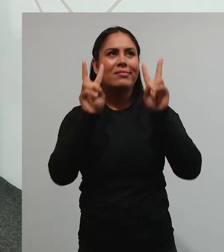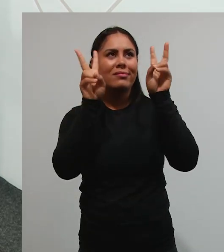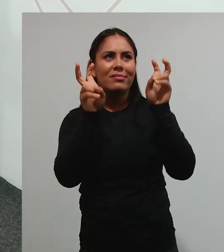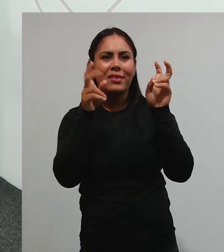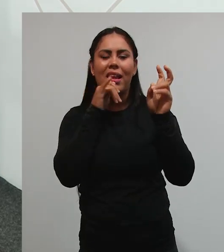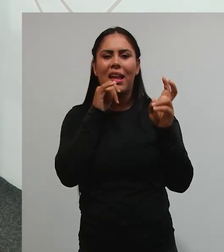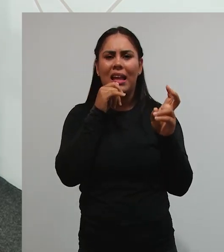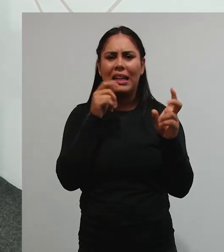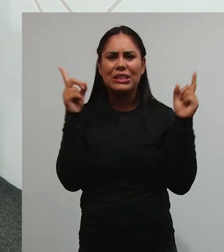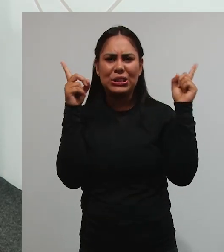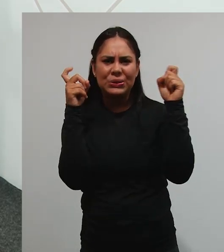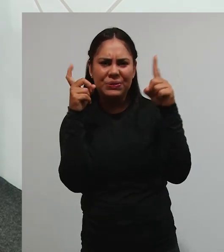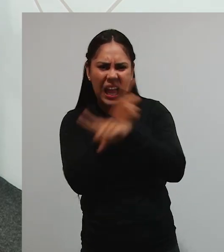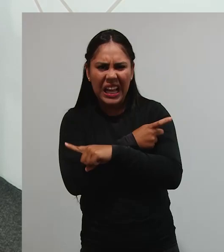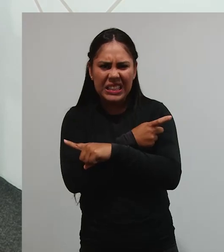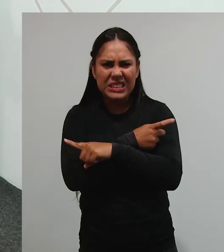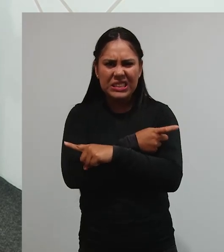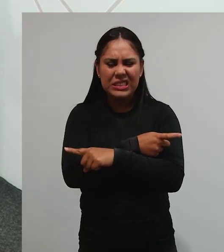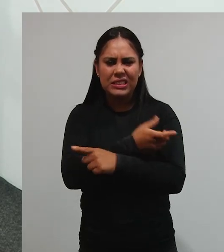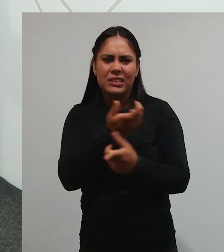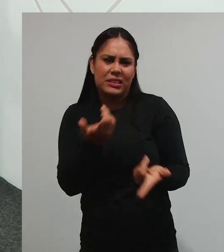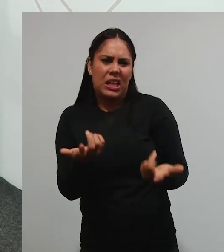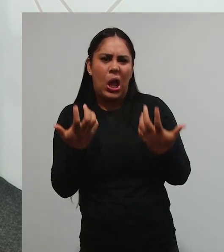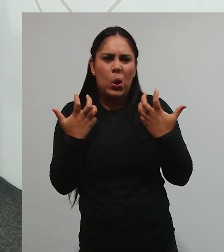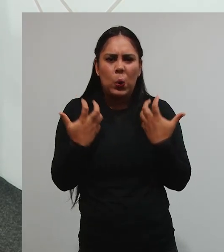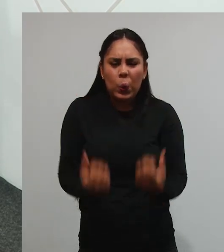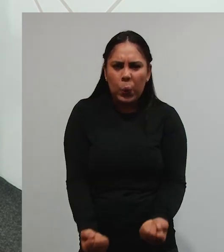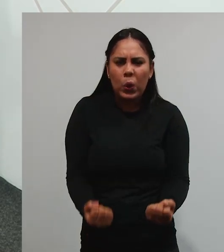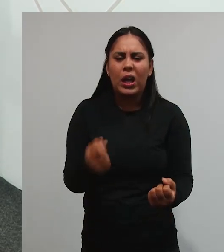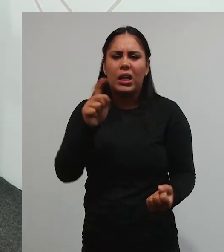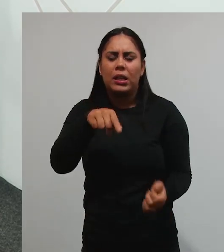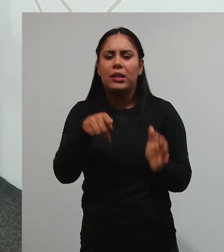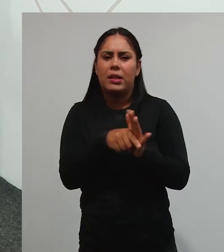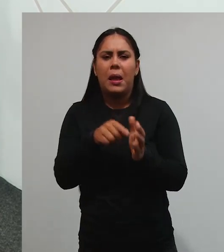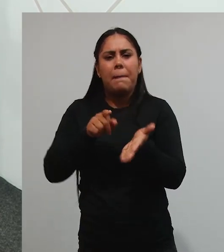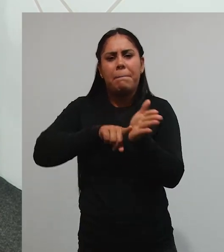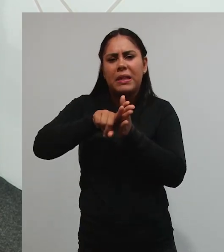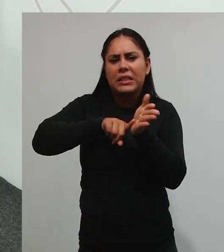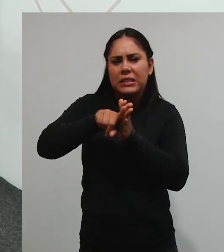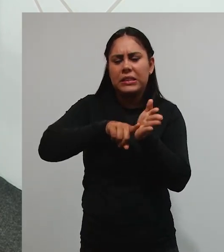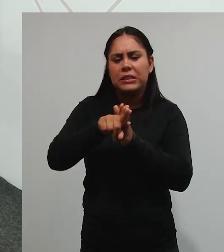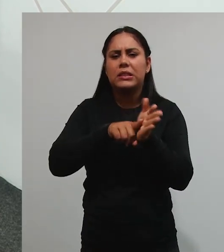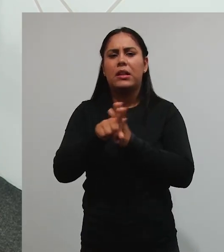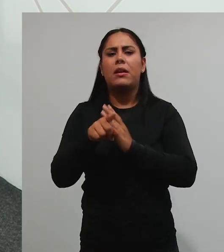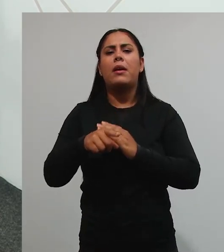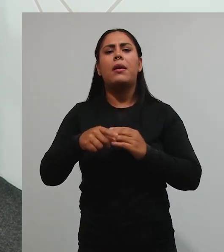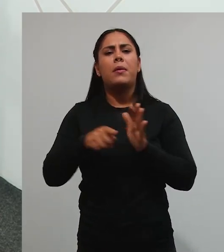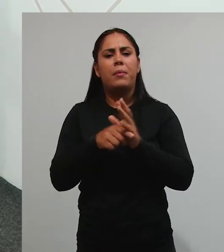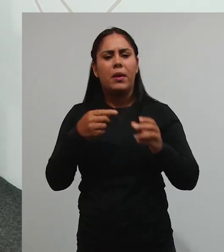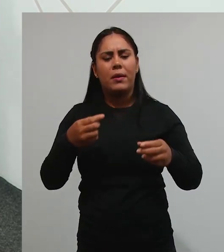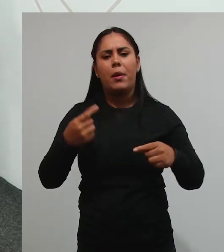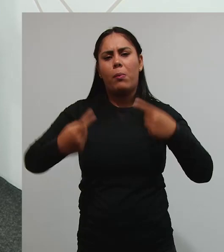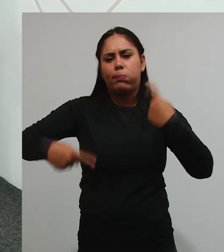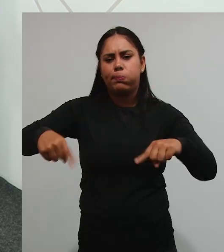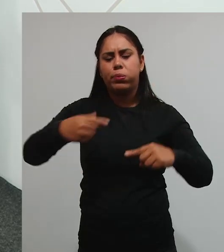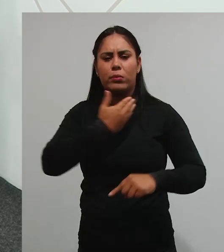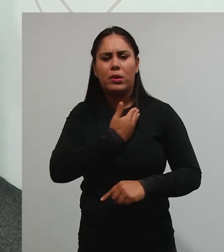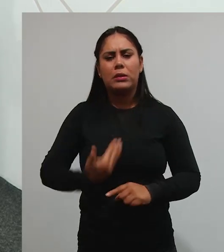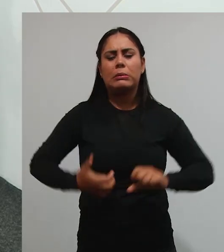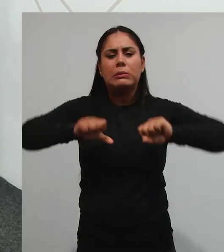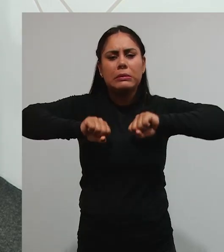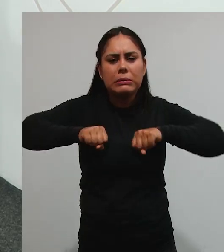cara, nem na universidade, né, nem na pesquisa, nem nas políticas públicas, por mais que hajam